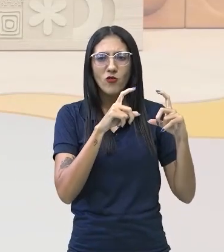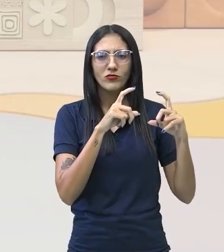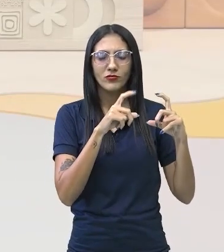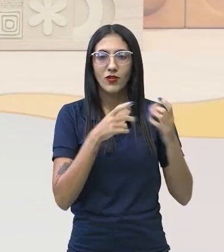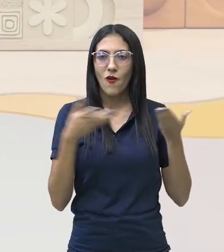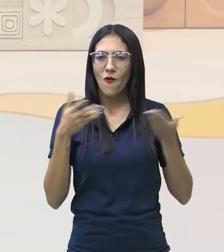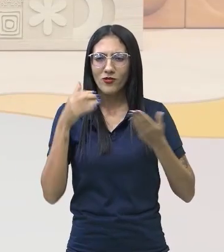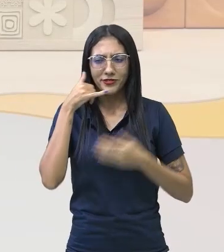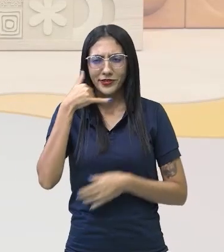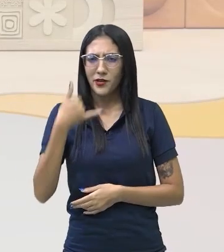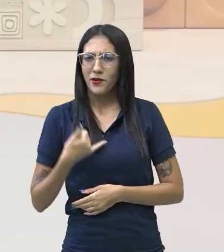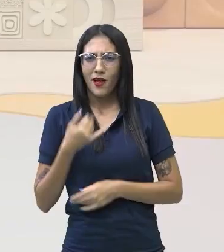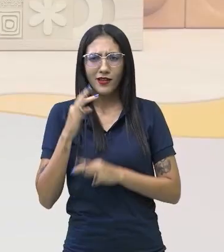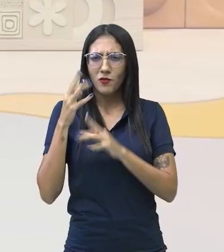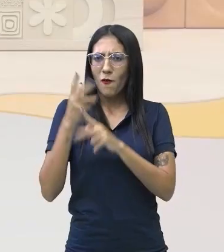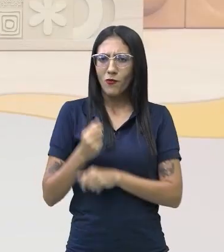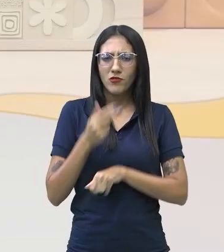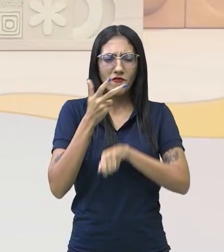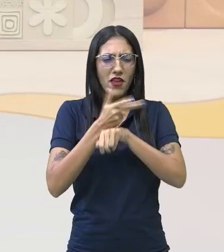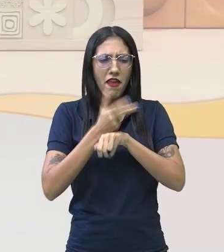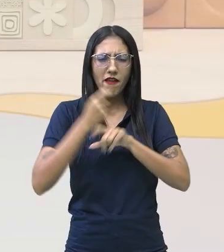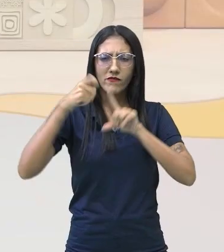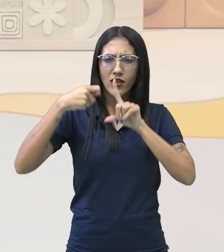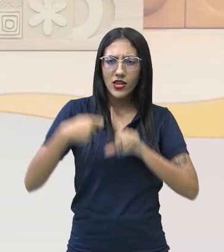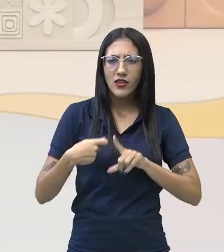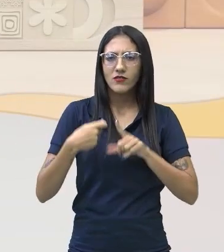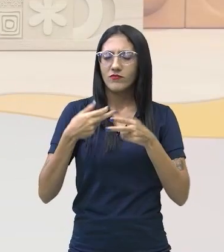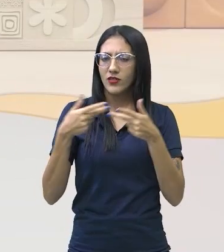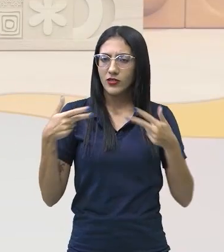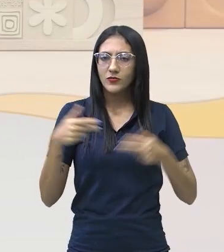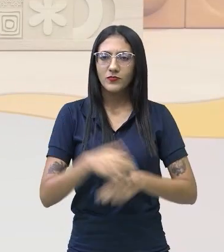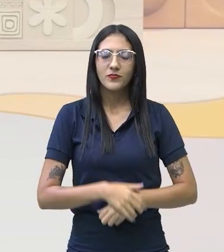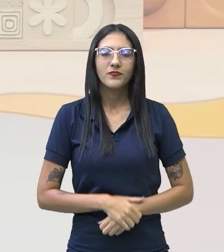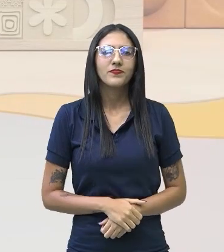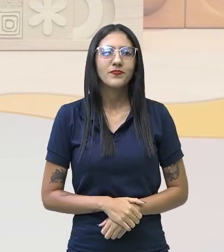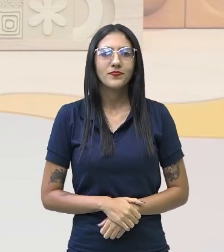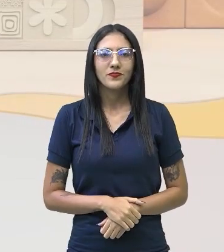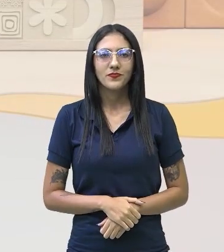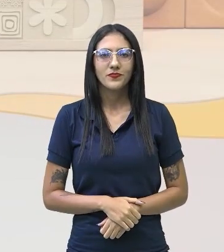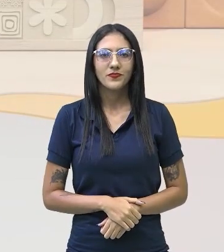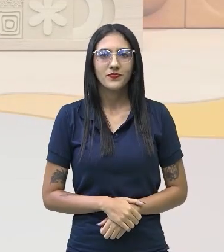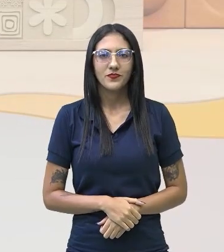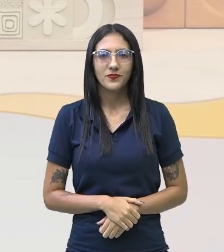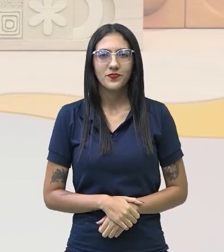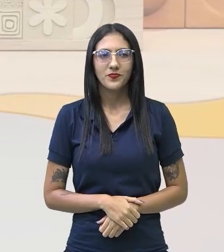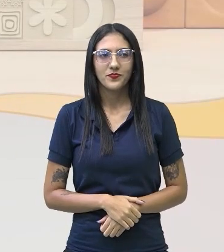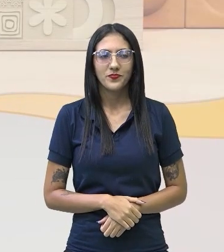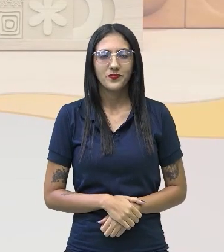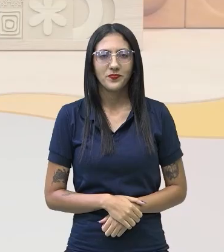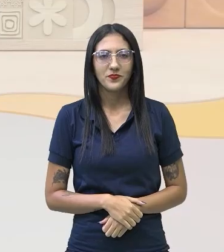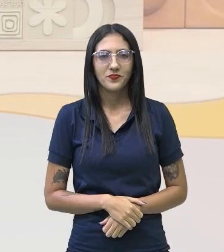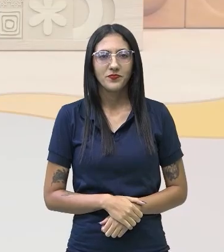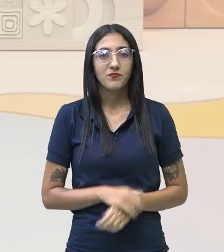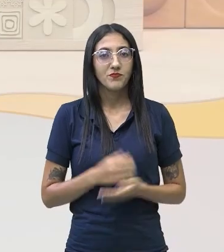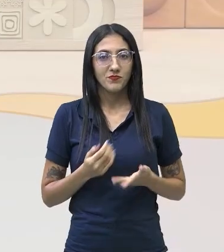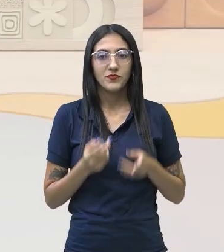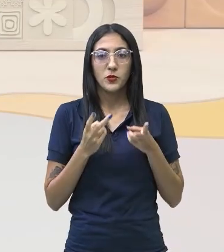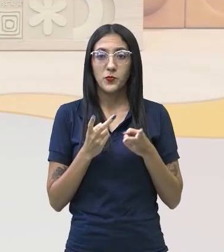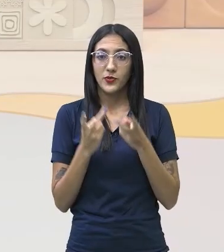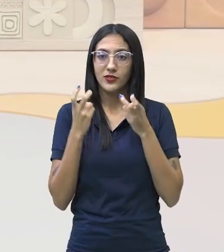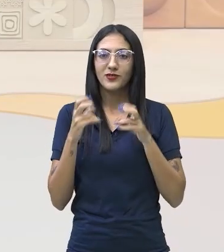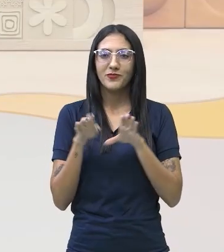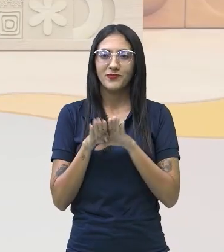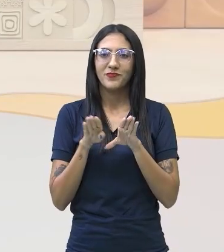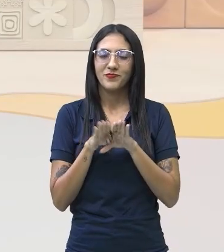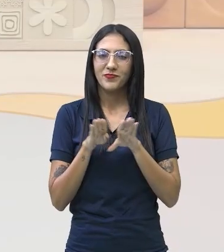cria vídeos, a gente manda vídeo, etc. Então, olha só, para vocês verem a importância, né, da gente perceber, então, o